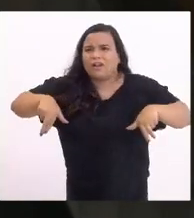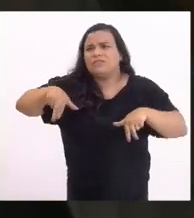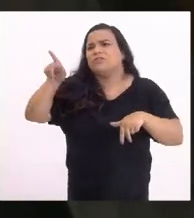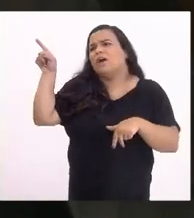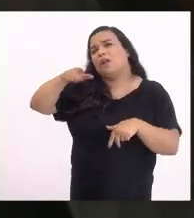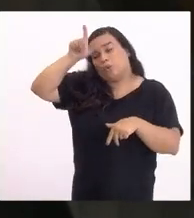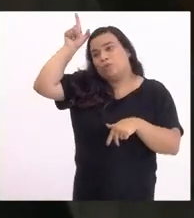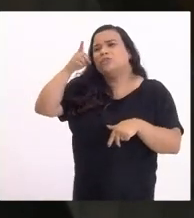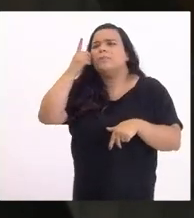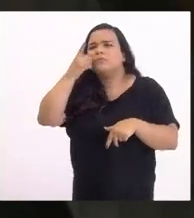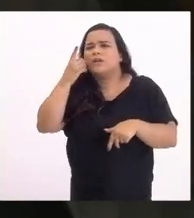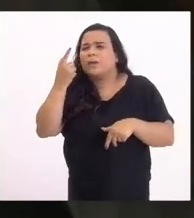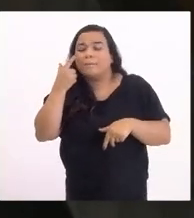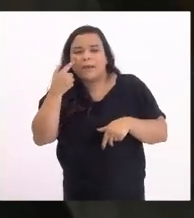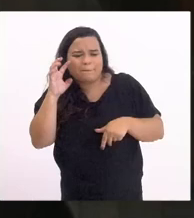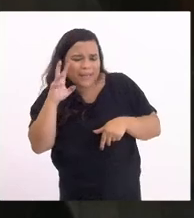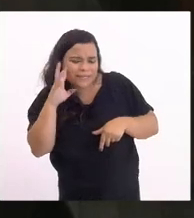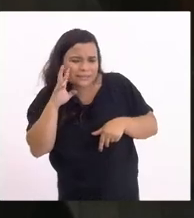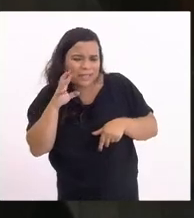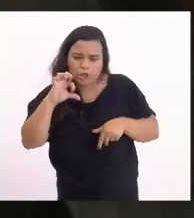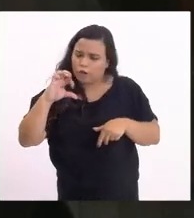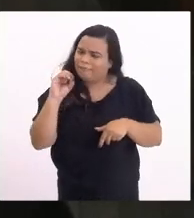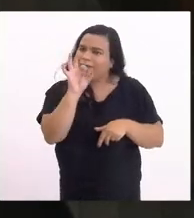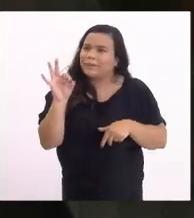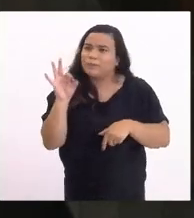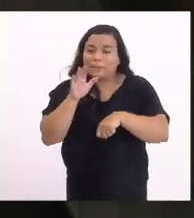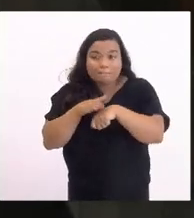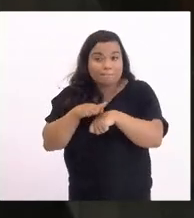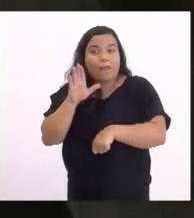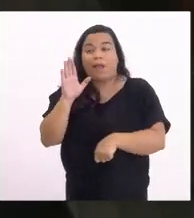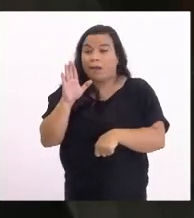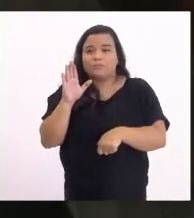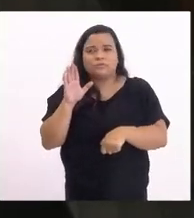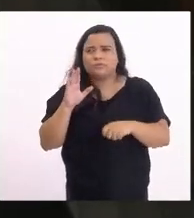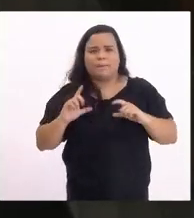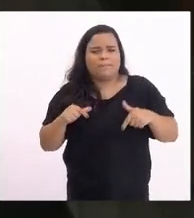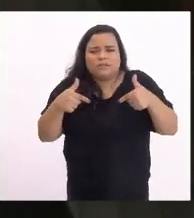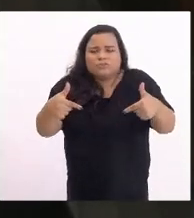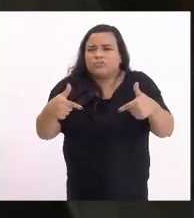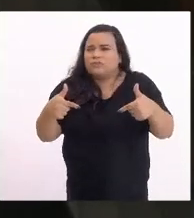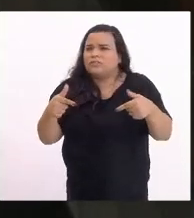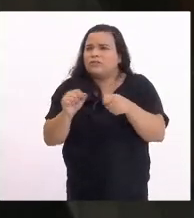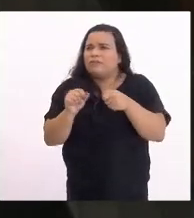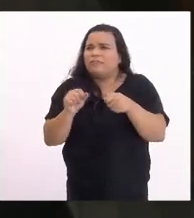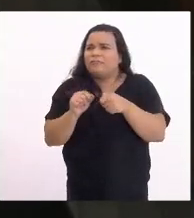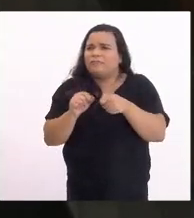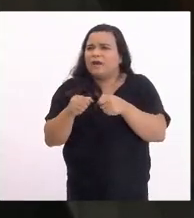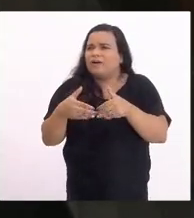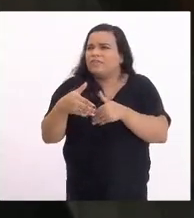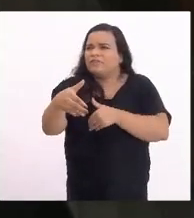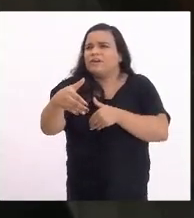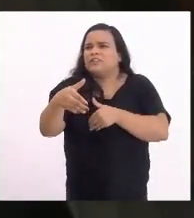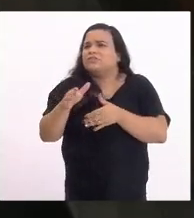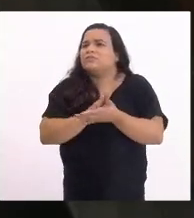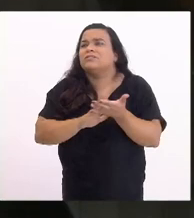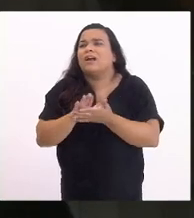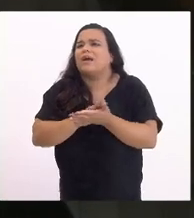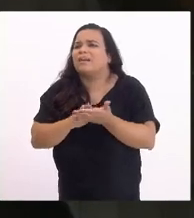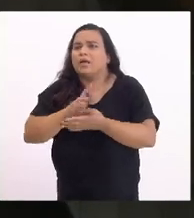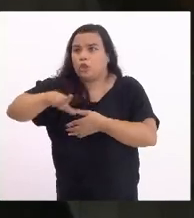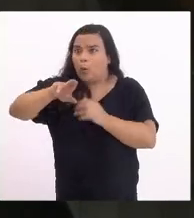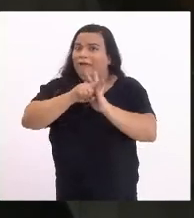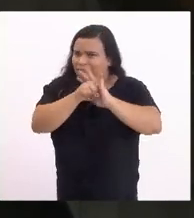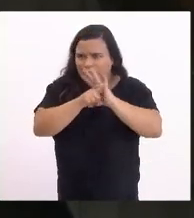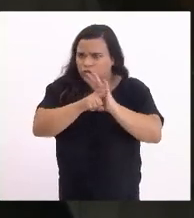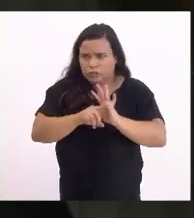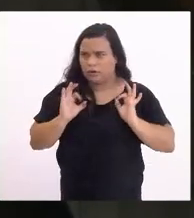de 90% das medidas propostas neste relatório de CPI, que não foi para investigar a OB especificamente, não foi para entender